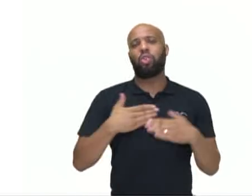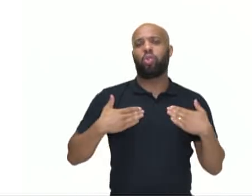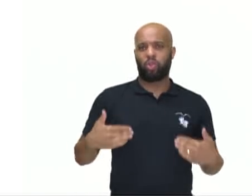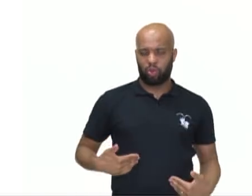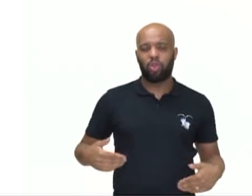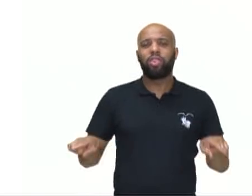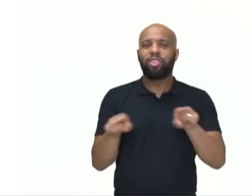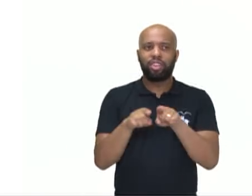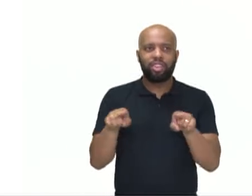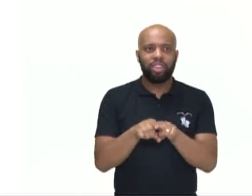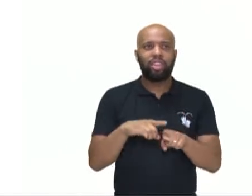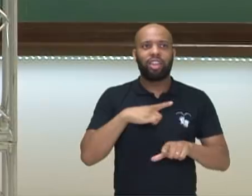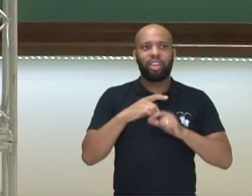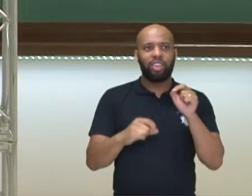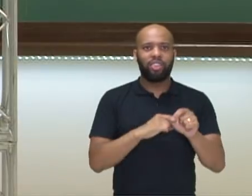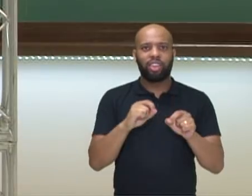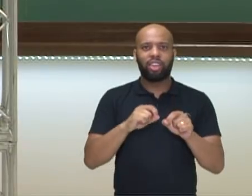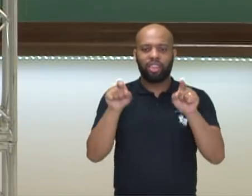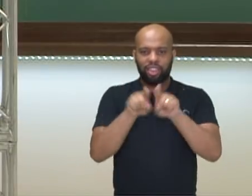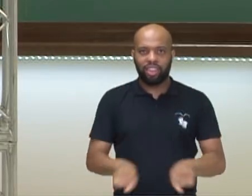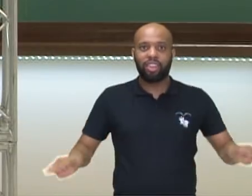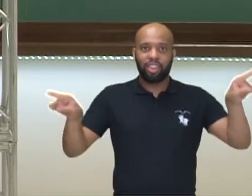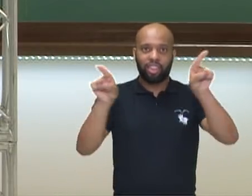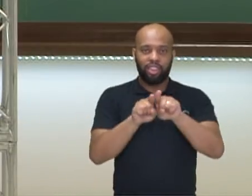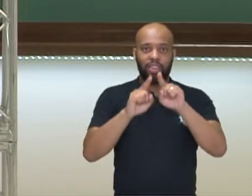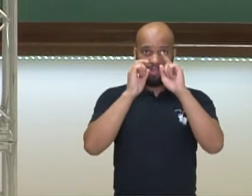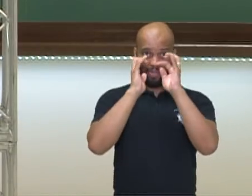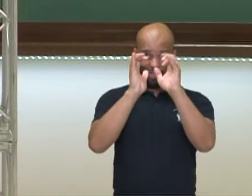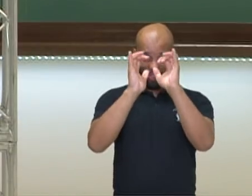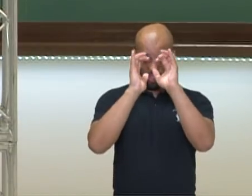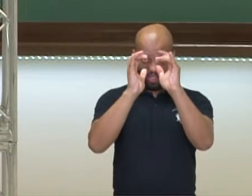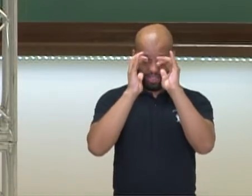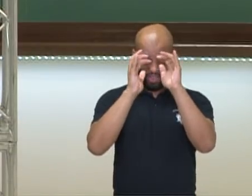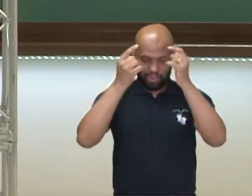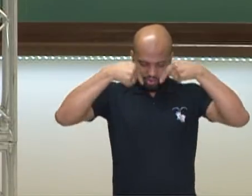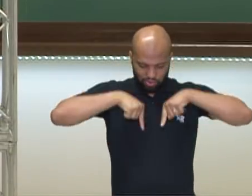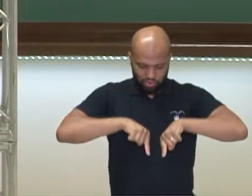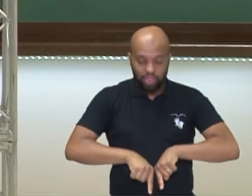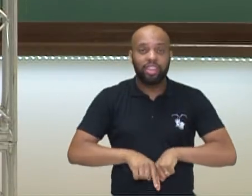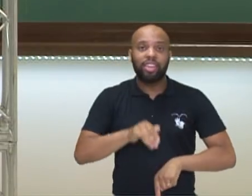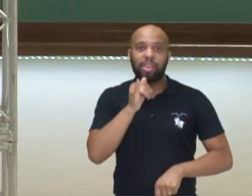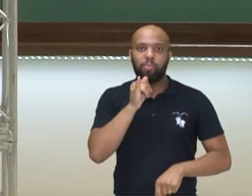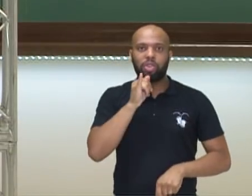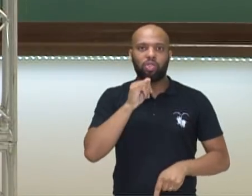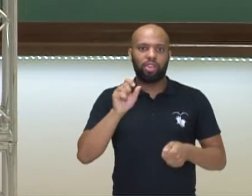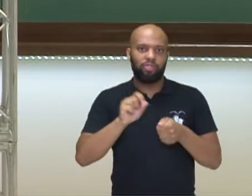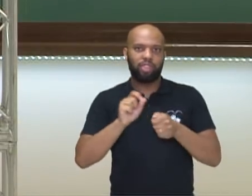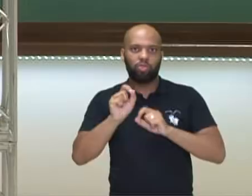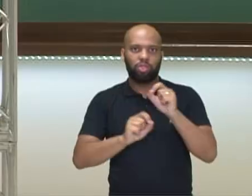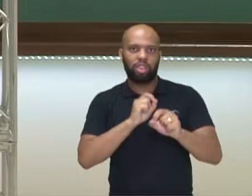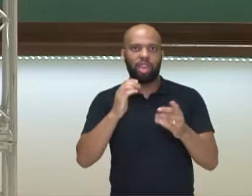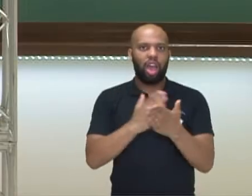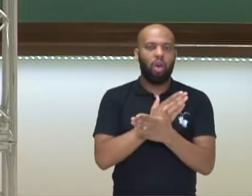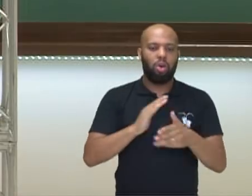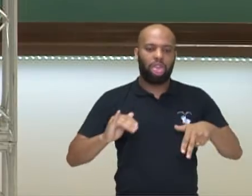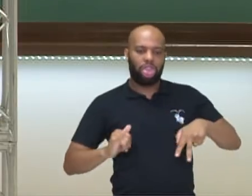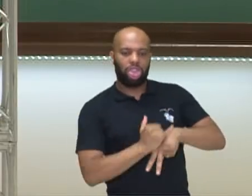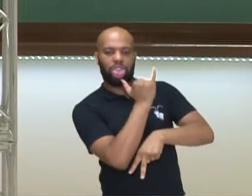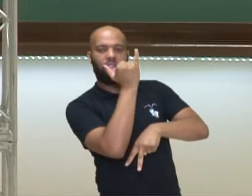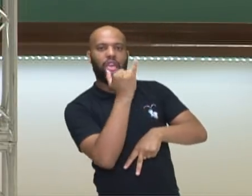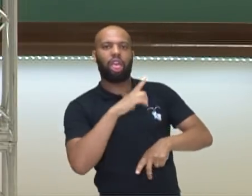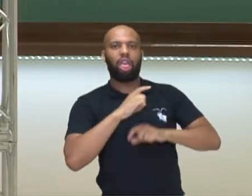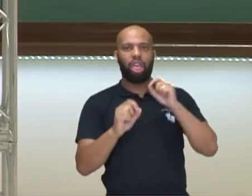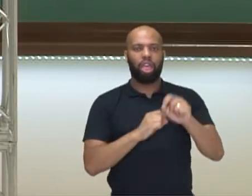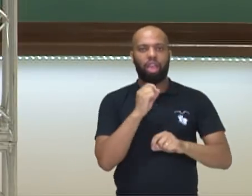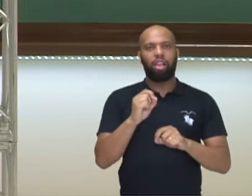físico e de recuperação neurológica, aquelas pessoas que sofreram algum acidente. A realidade virtual tem sido